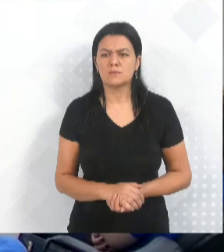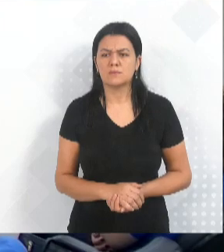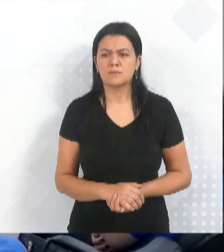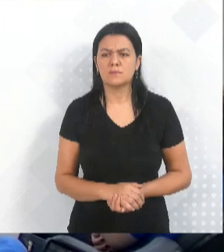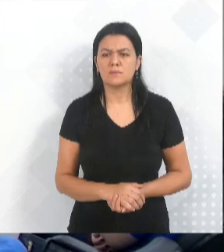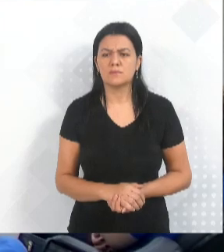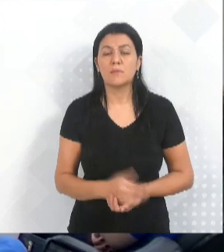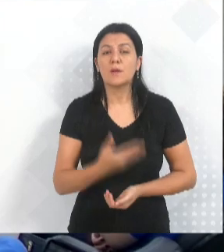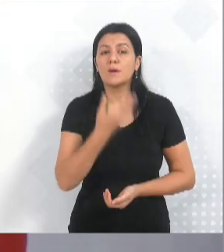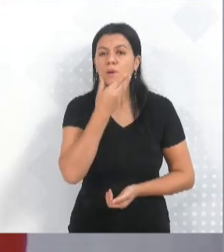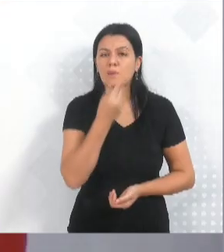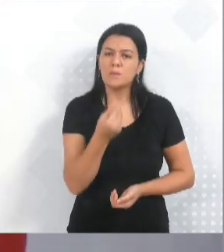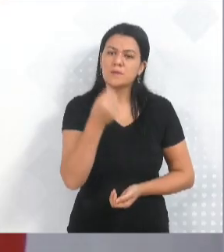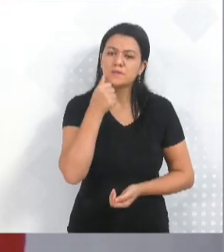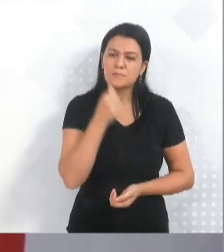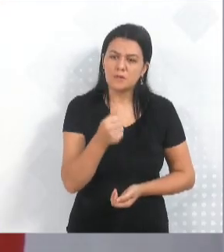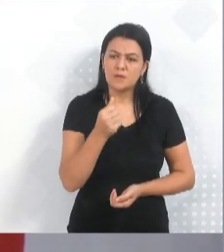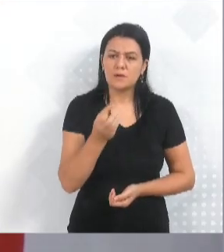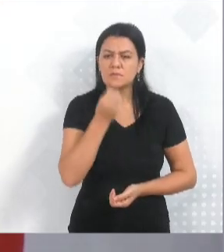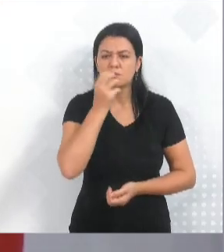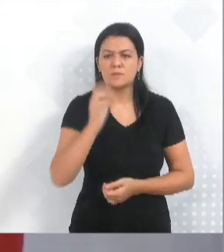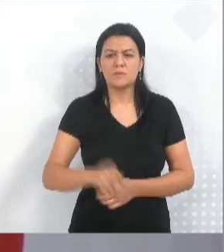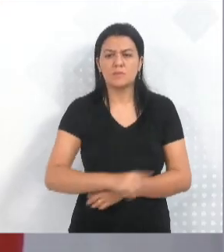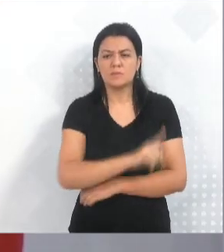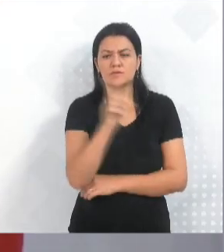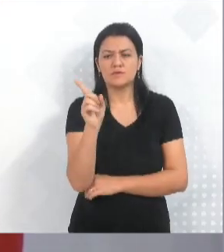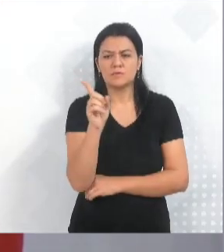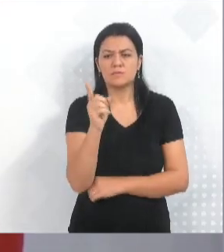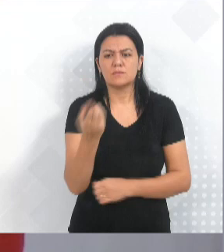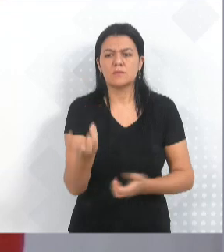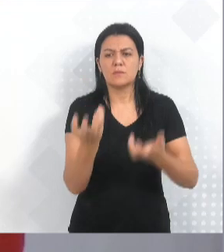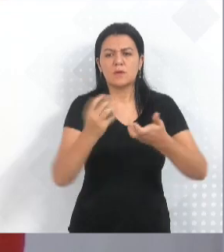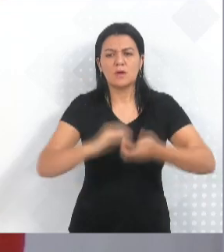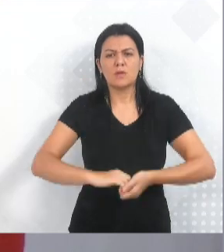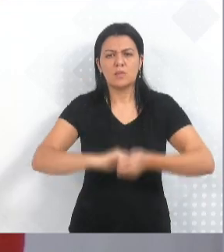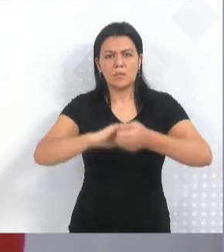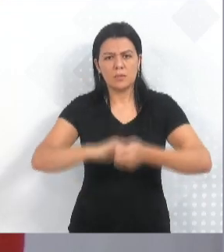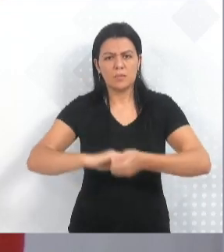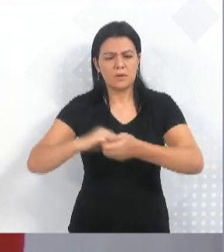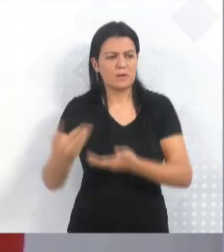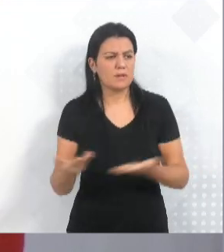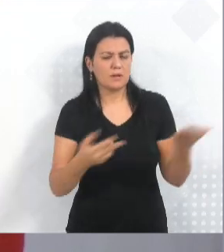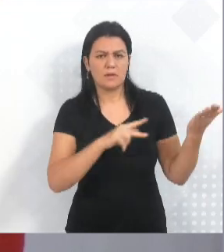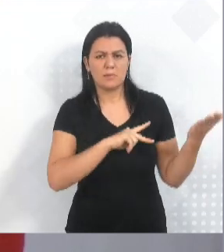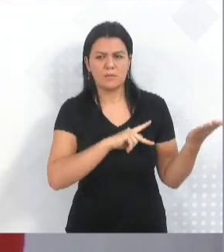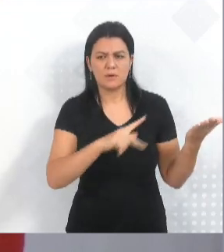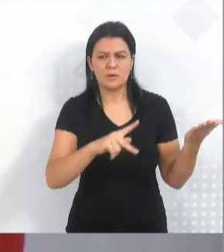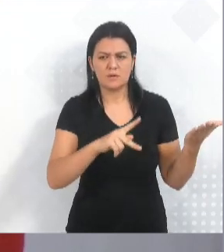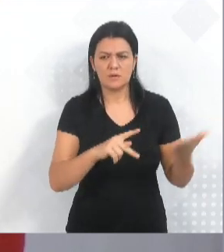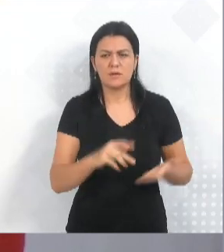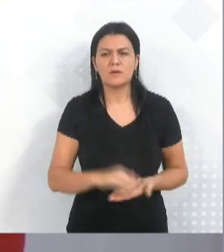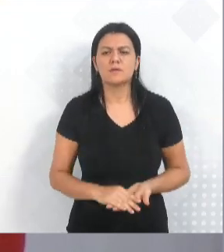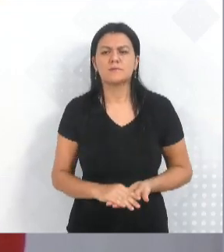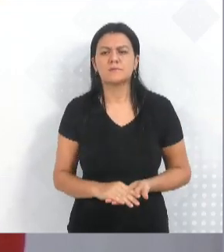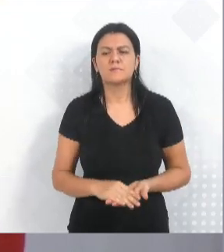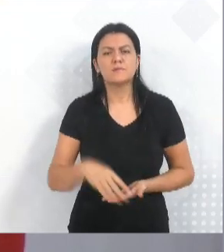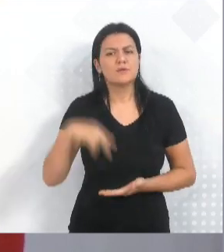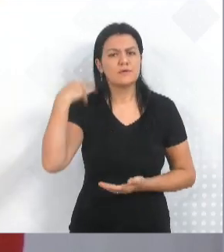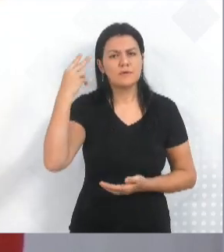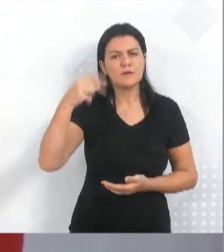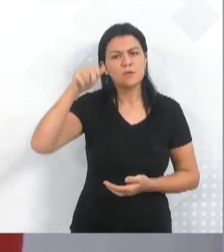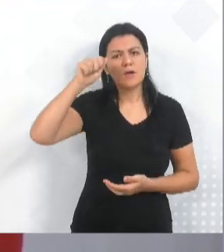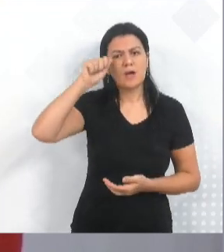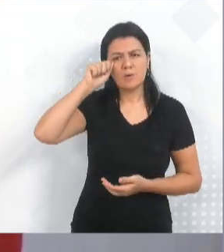Senhoras e senhores, bom dia. Quero cumprimentar o presidente desta casa, vereador Almir